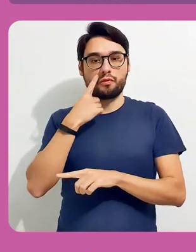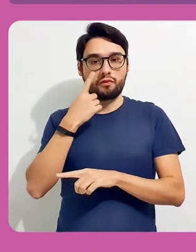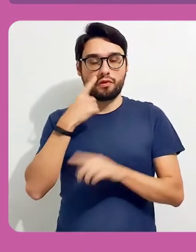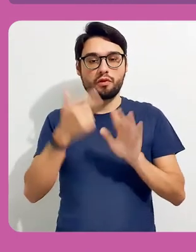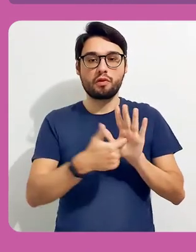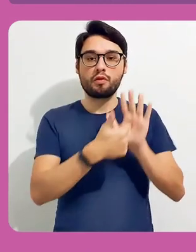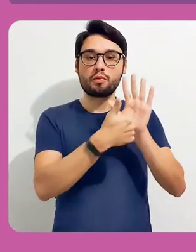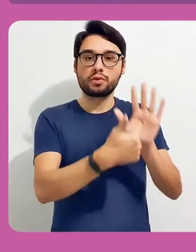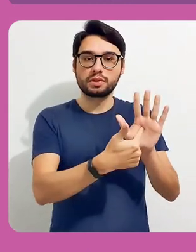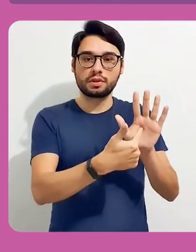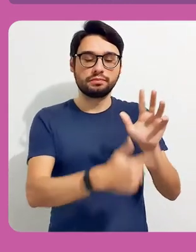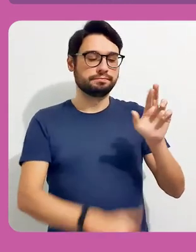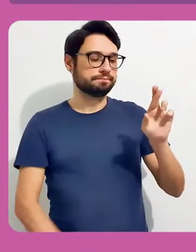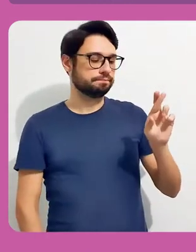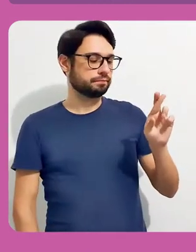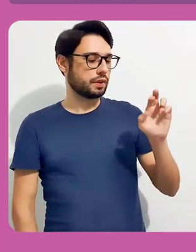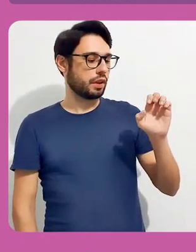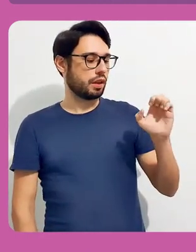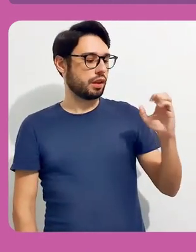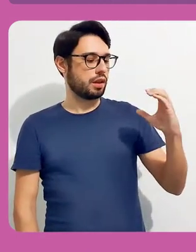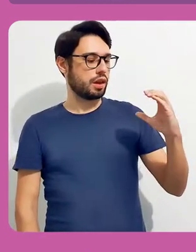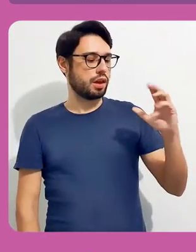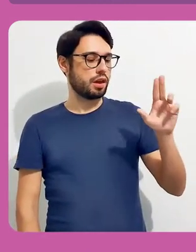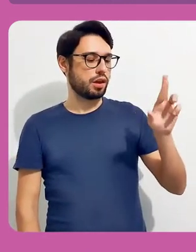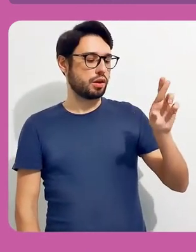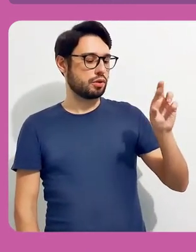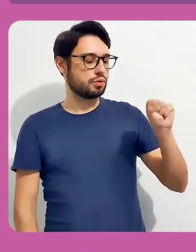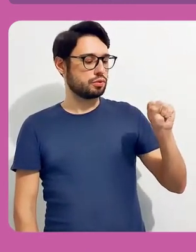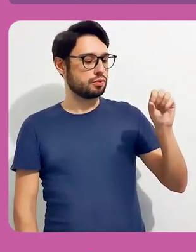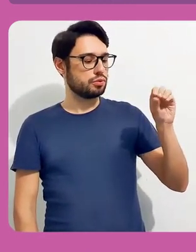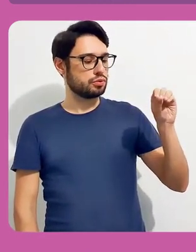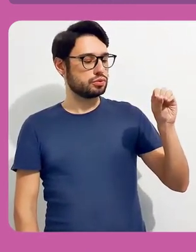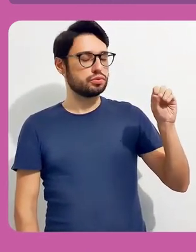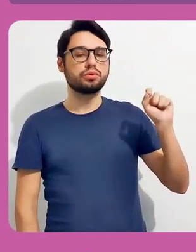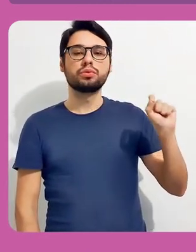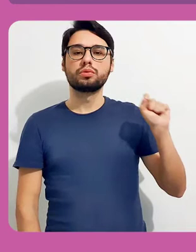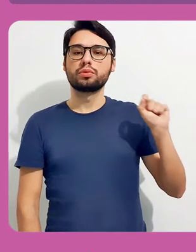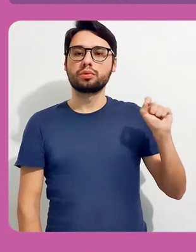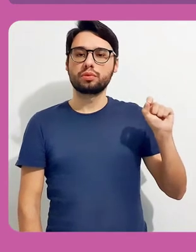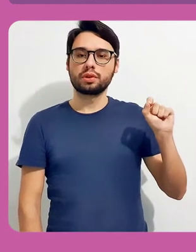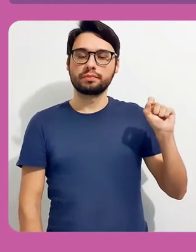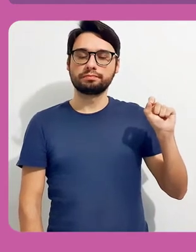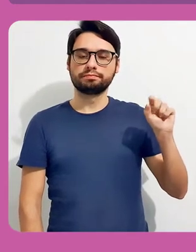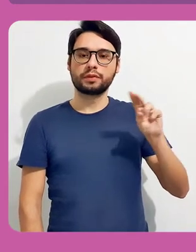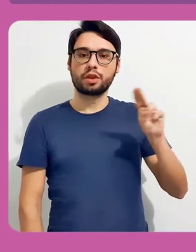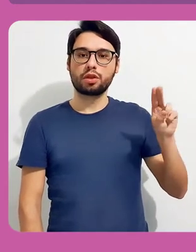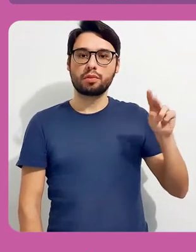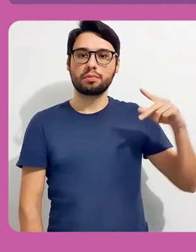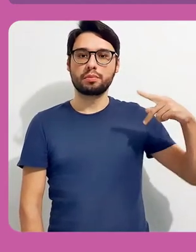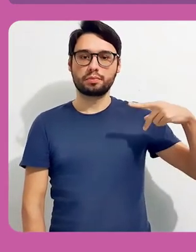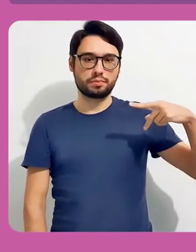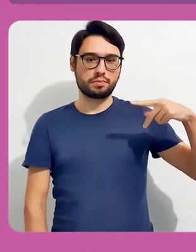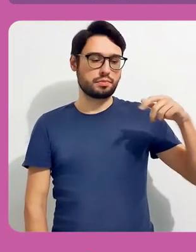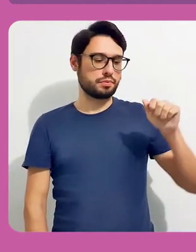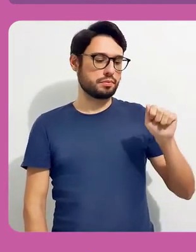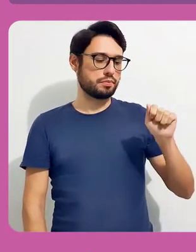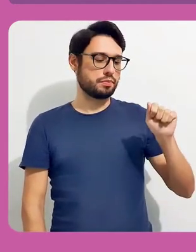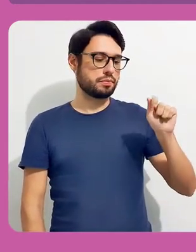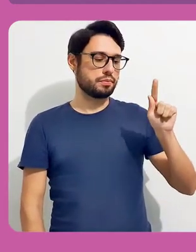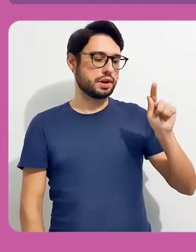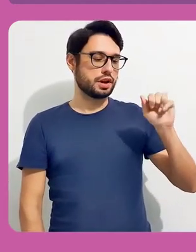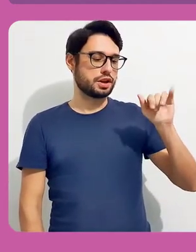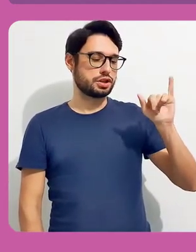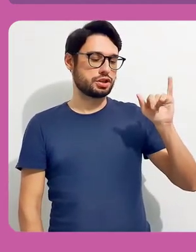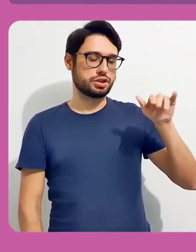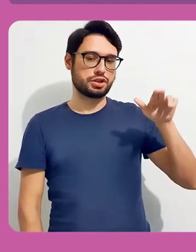Moodle. Se você tem alguma dúvida ou dificuldade em usar o editor de texto, procure no